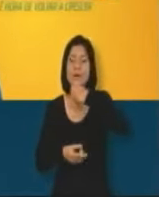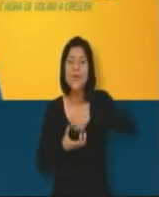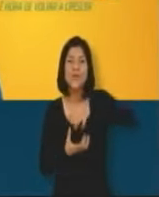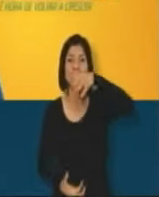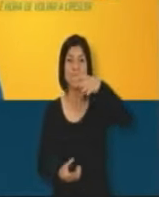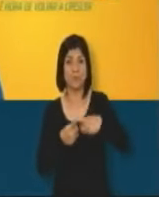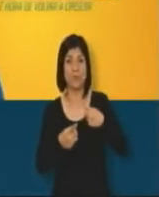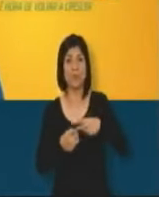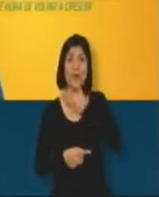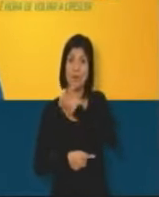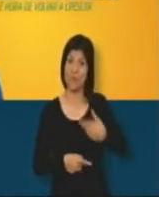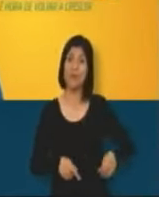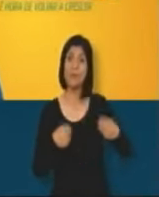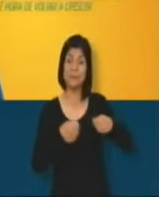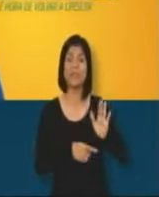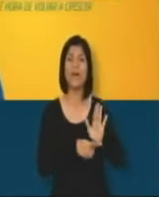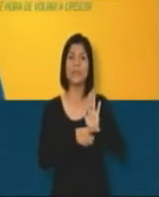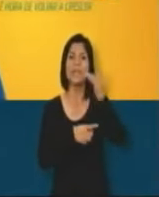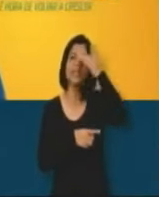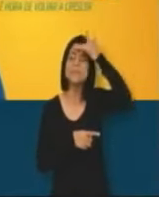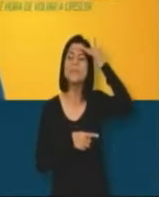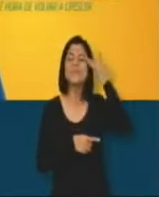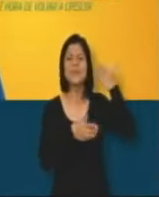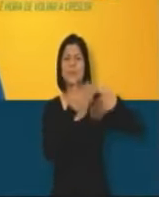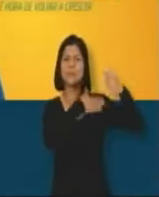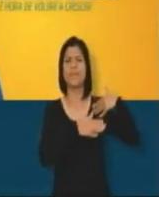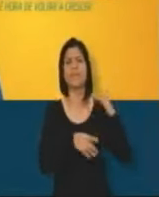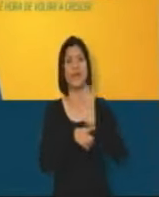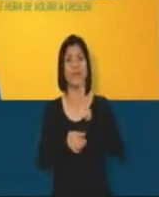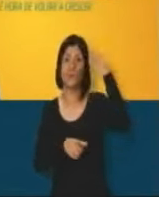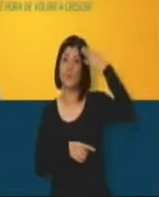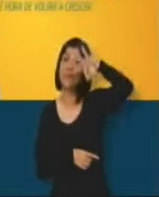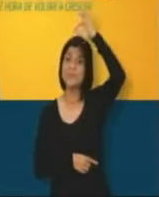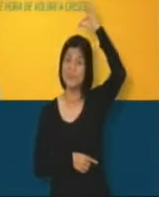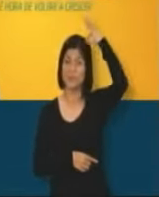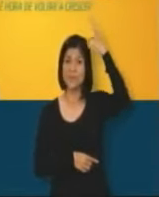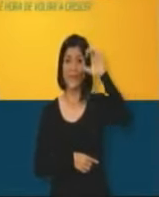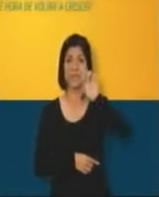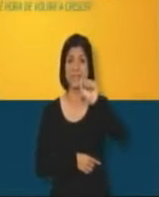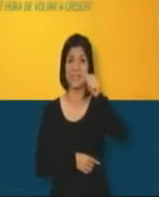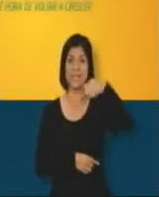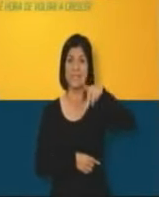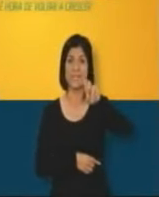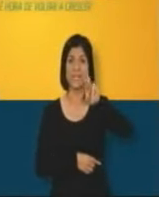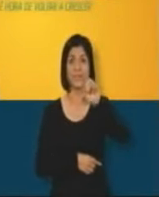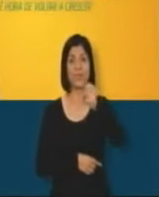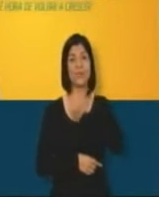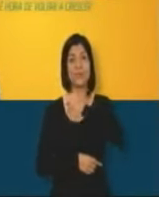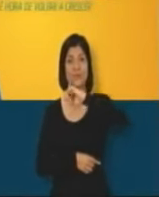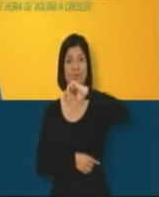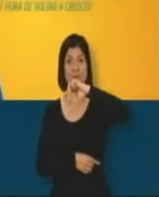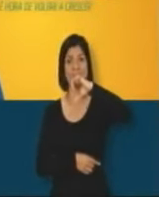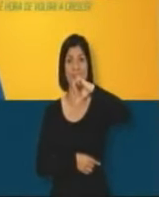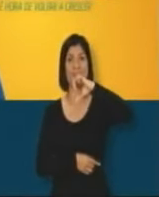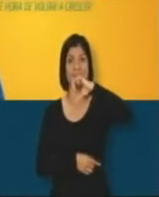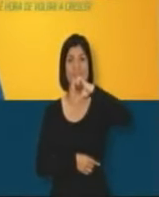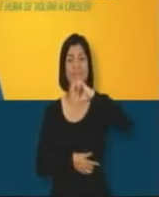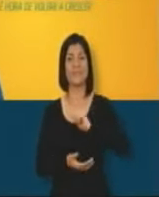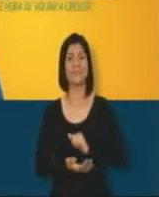O governo precisa defender qualidade de vida para quem tanto contribuiu para o desenvolvimento do país. Sandro Locutor, deputado